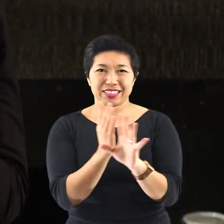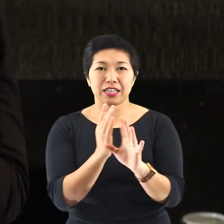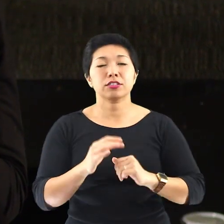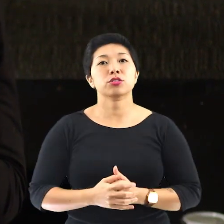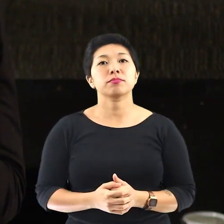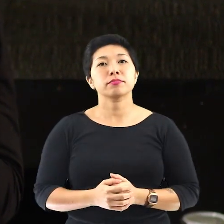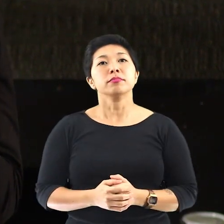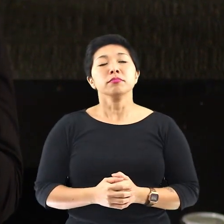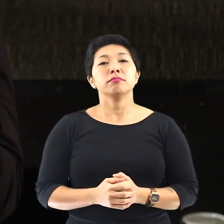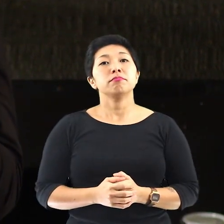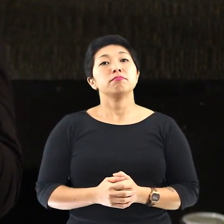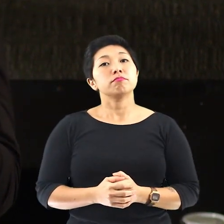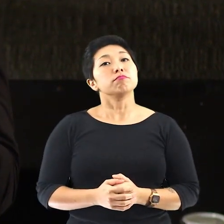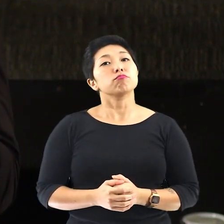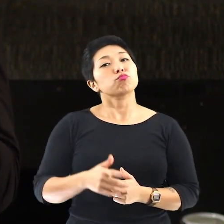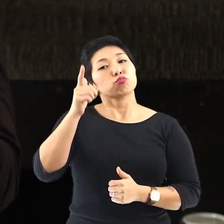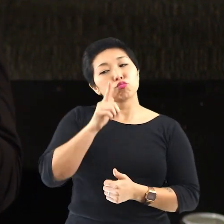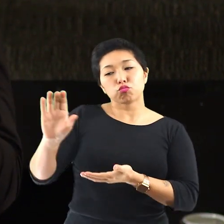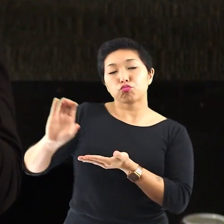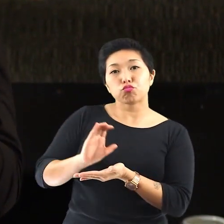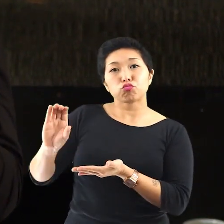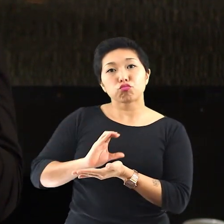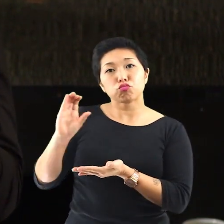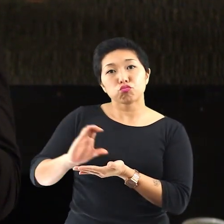então passaram a receber